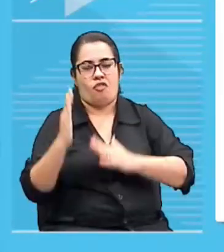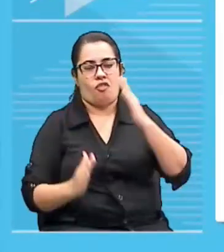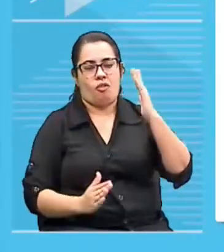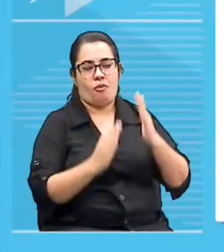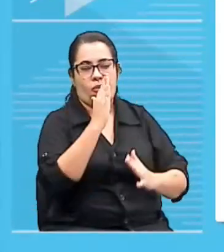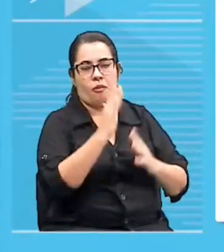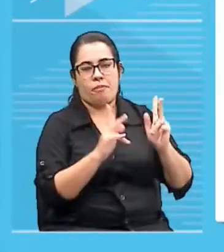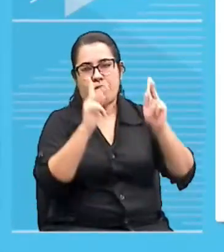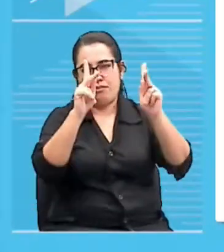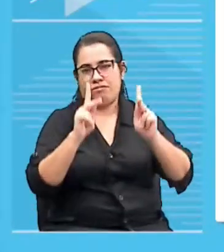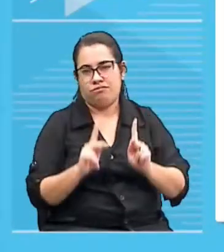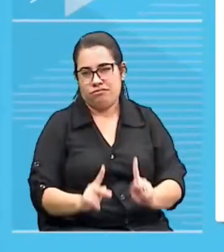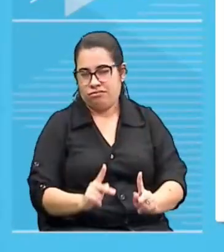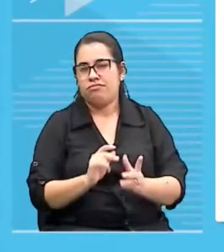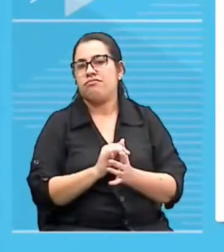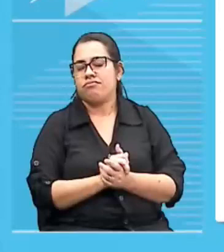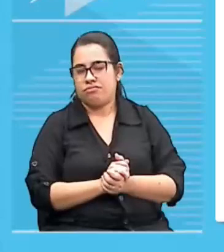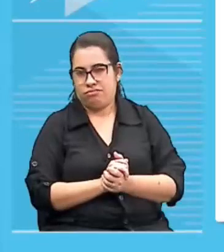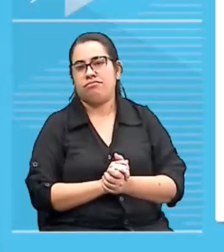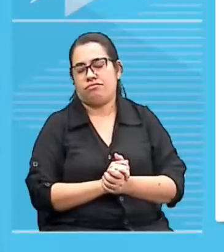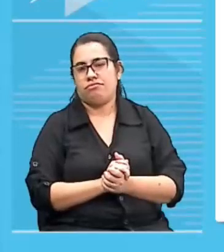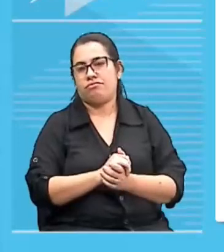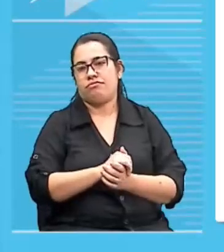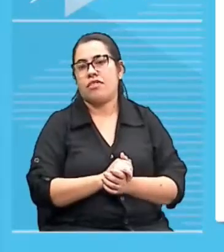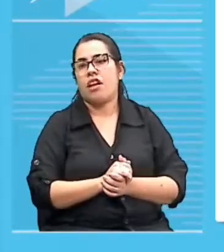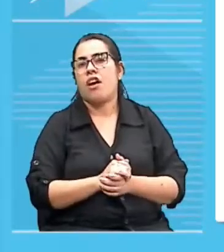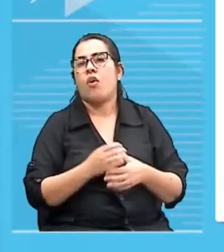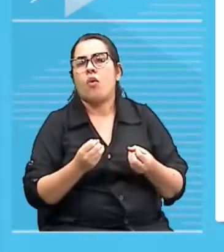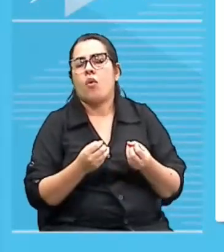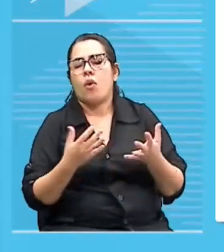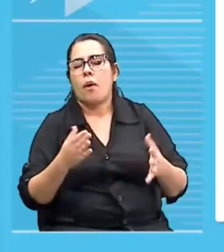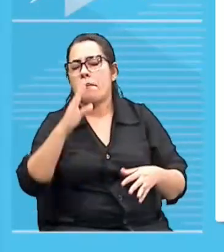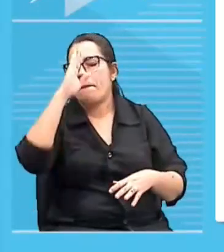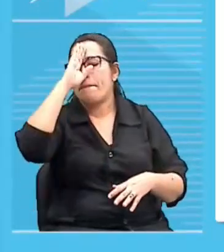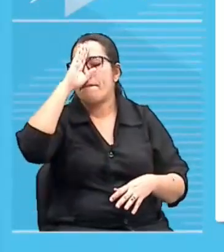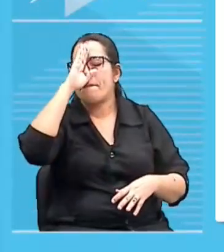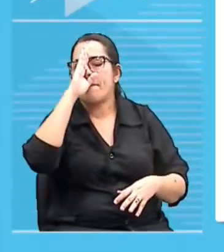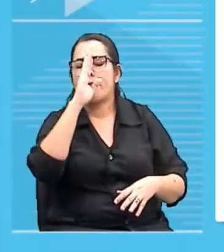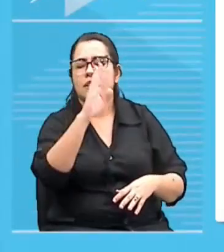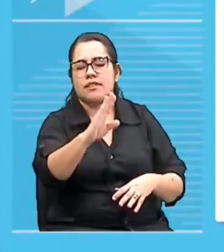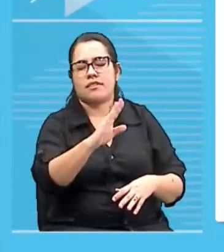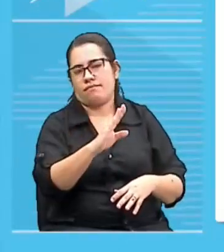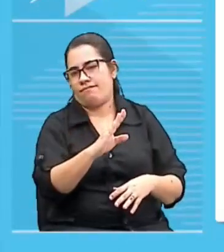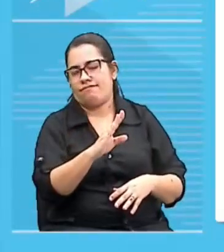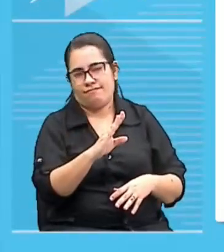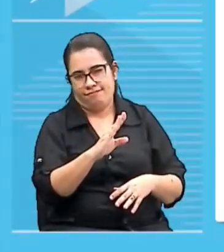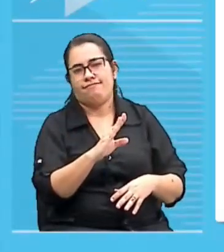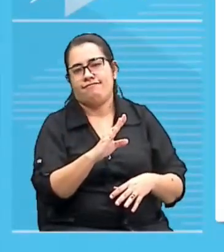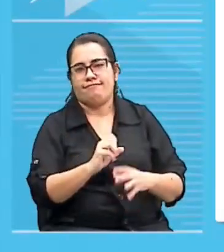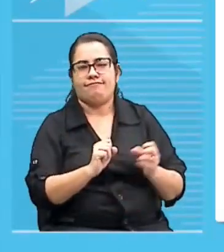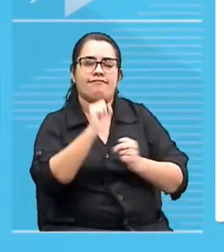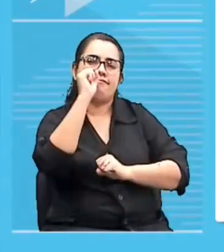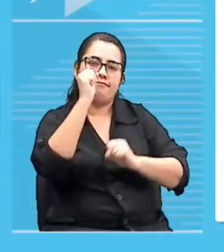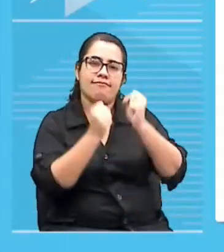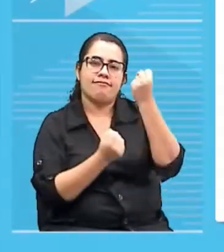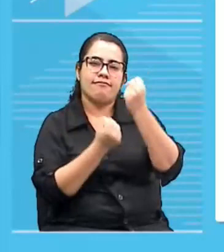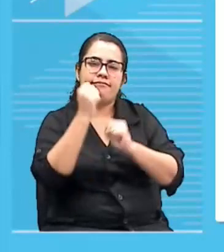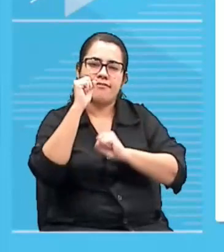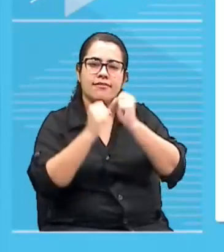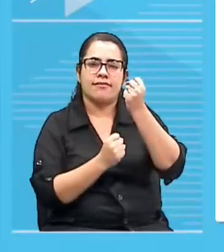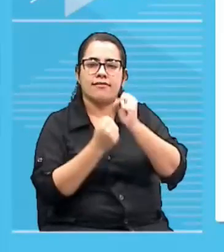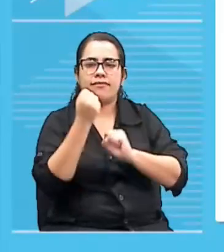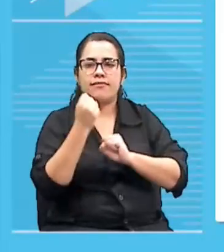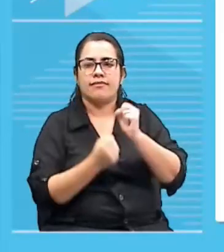autônomos. A robótica autônoma, ela é uma dos principais pilares para que essa indústria,